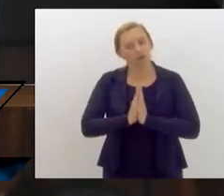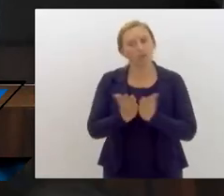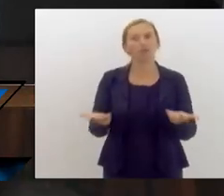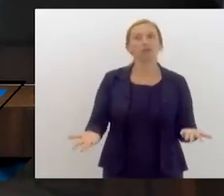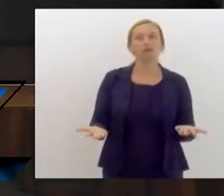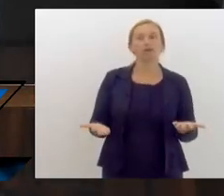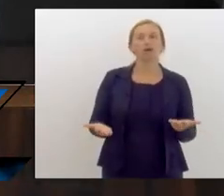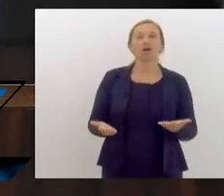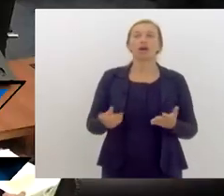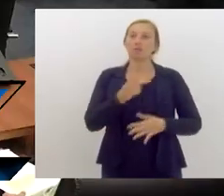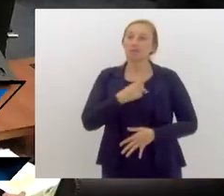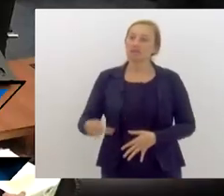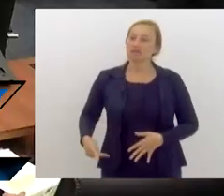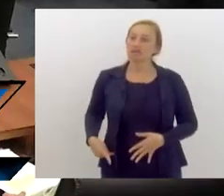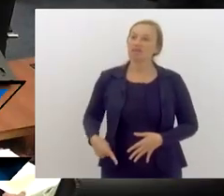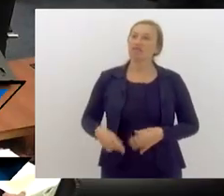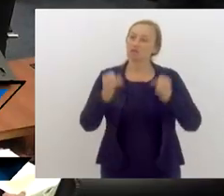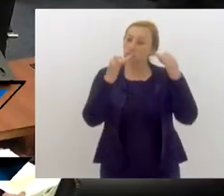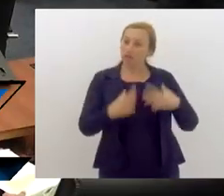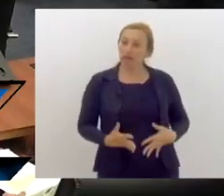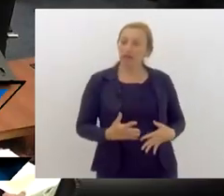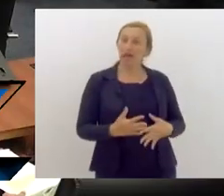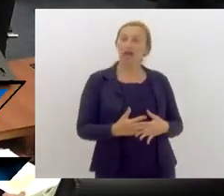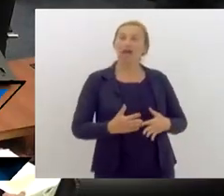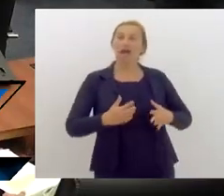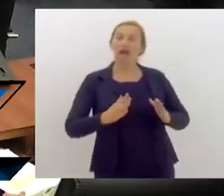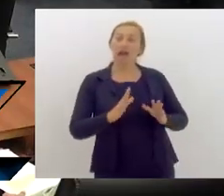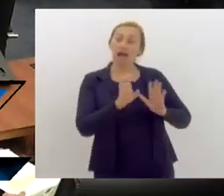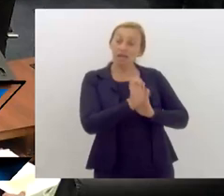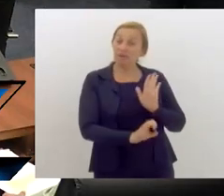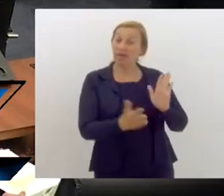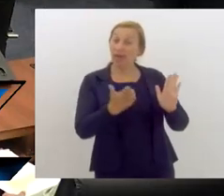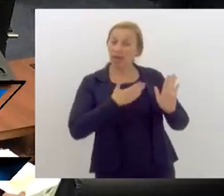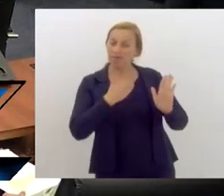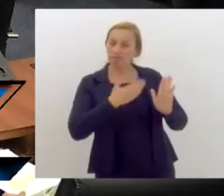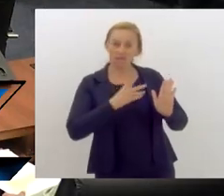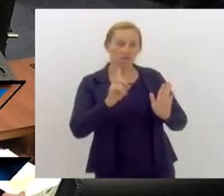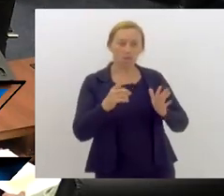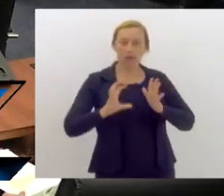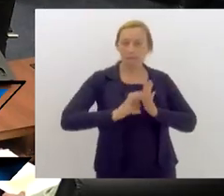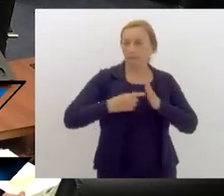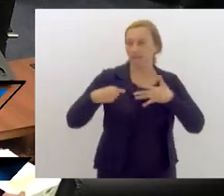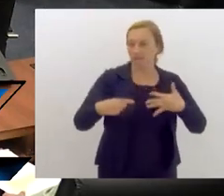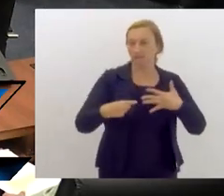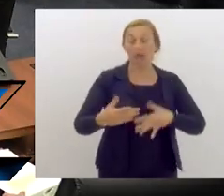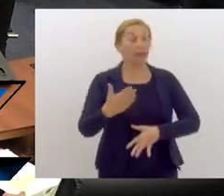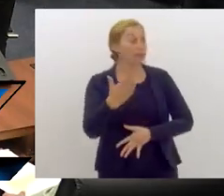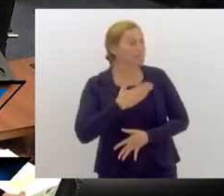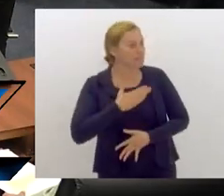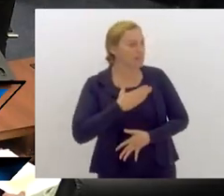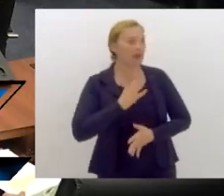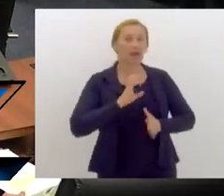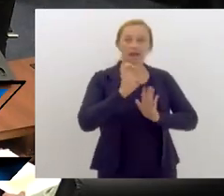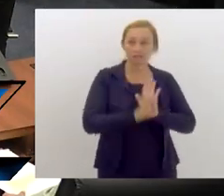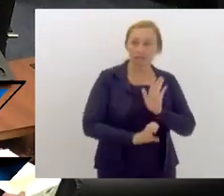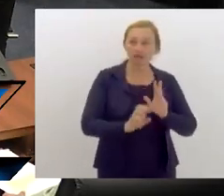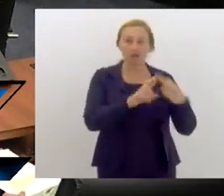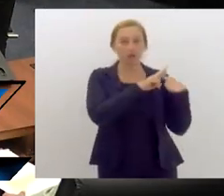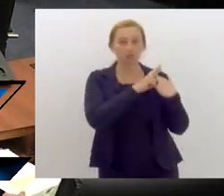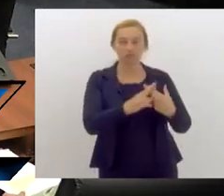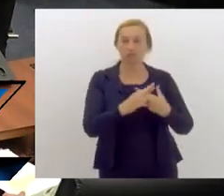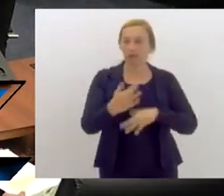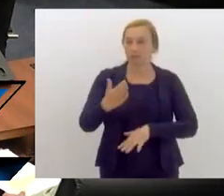esclarecimento que a emenda é minha não é da bancada do pessoal não é da Oposição a emenda é minha eu assumo a